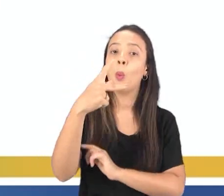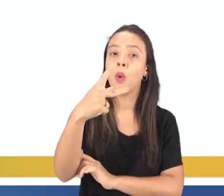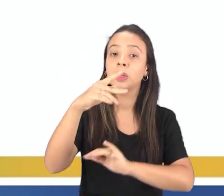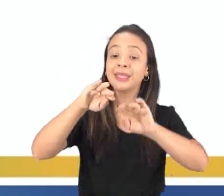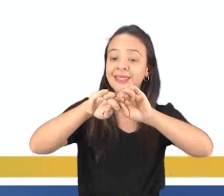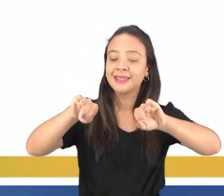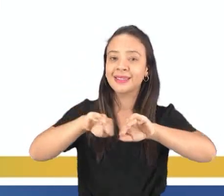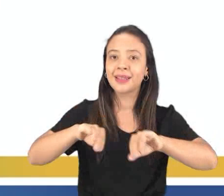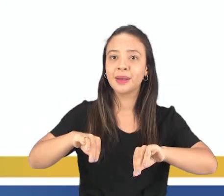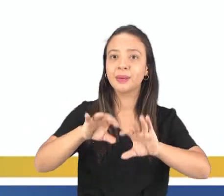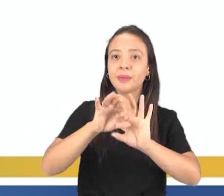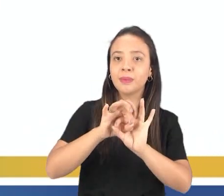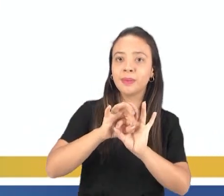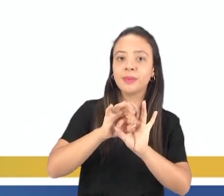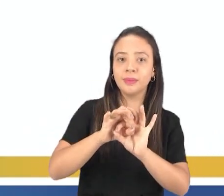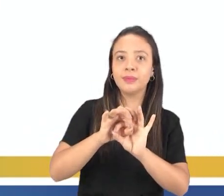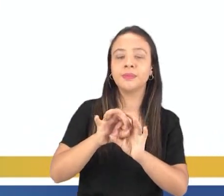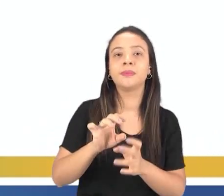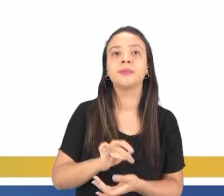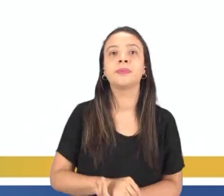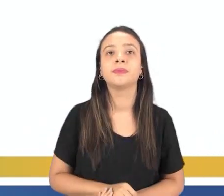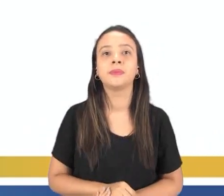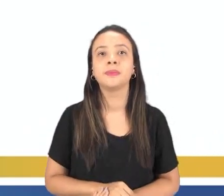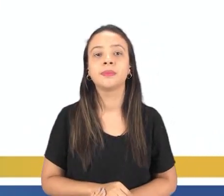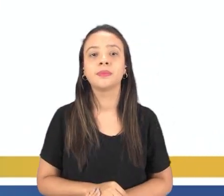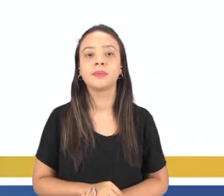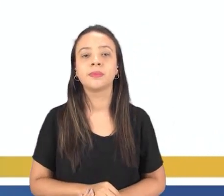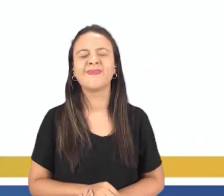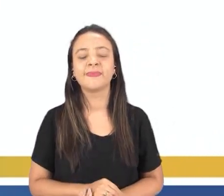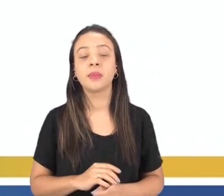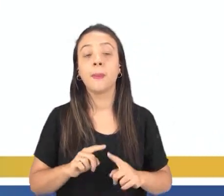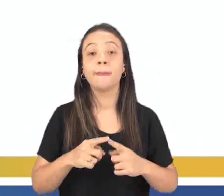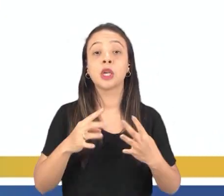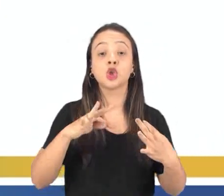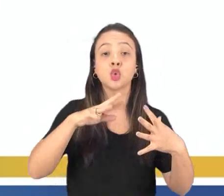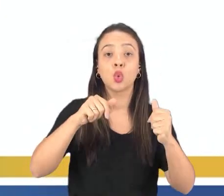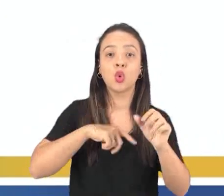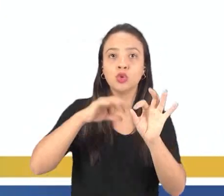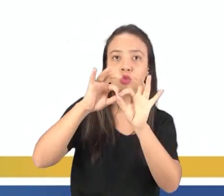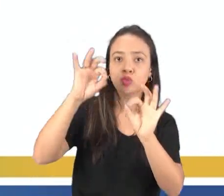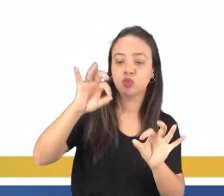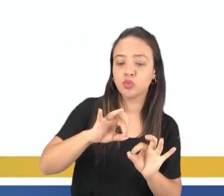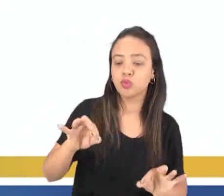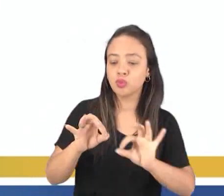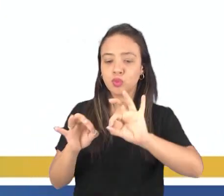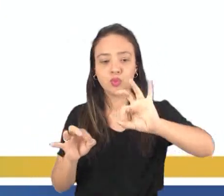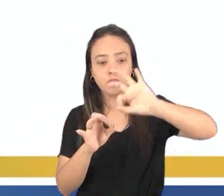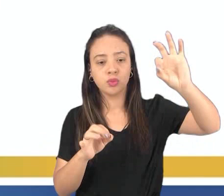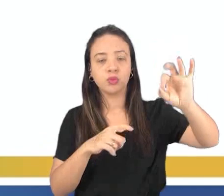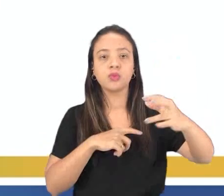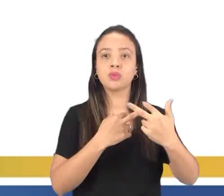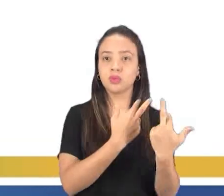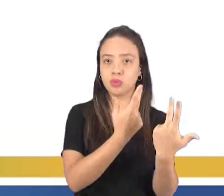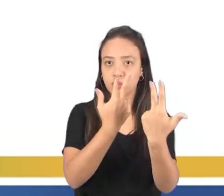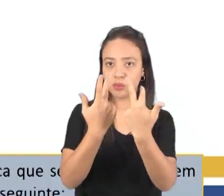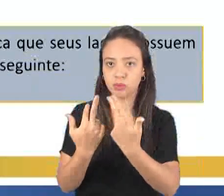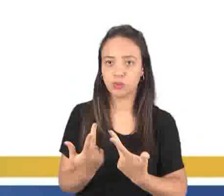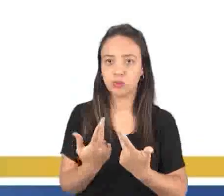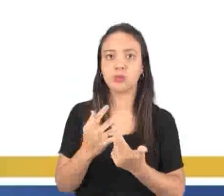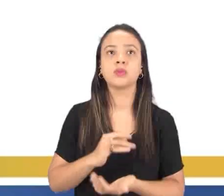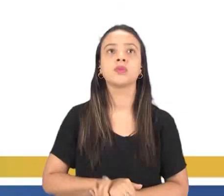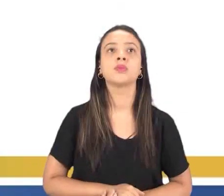né não. Médio e todos os segmentos terão a mesma medida muito